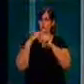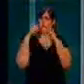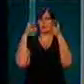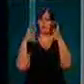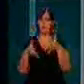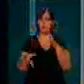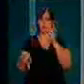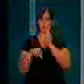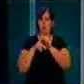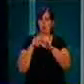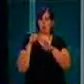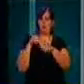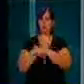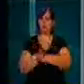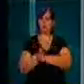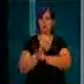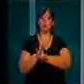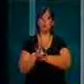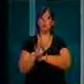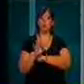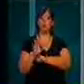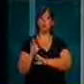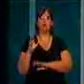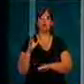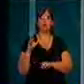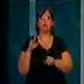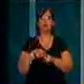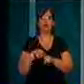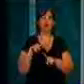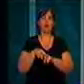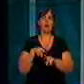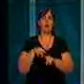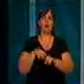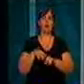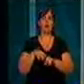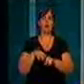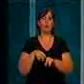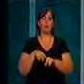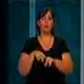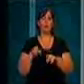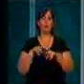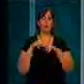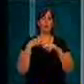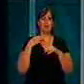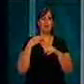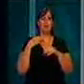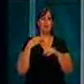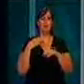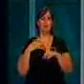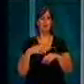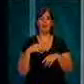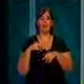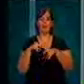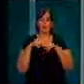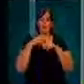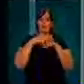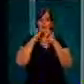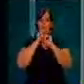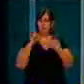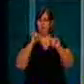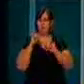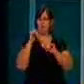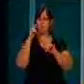para esconder cadáveres. Ora, estou encaminhando ao senhor Procurador-Geral da República